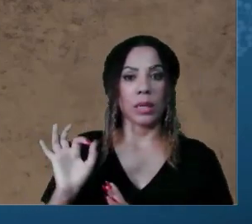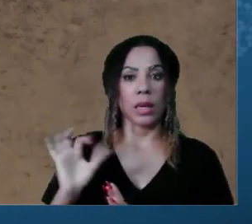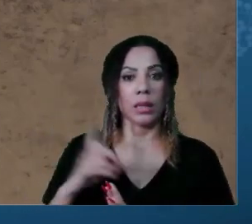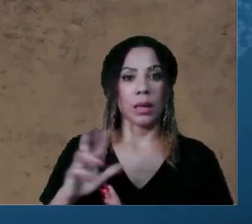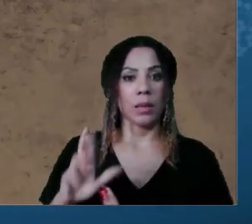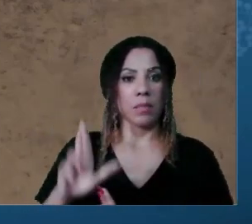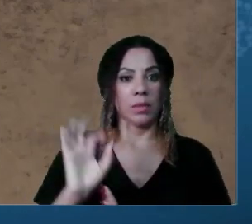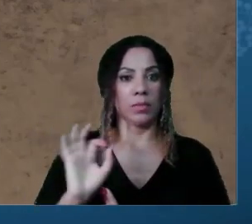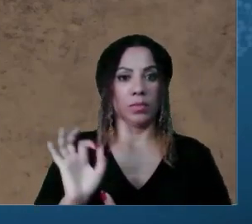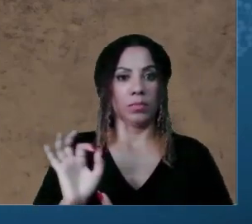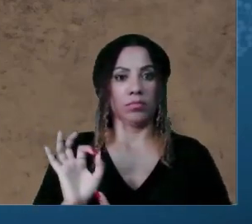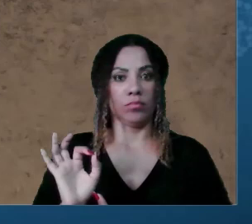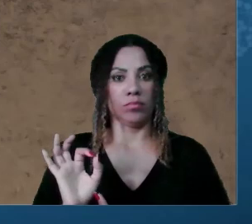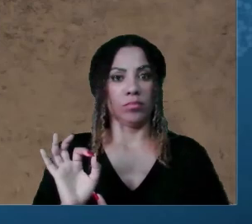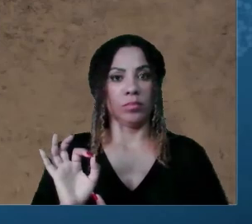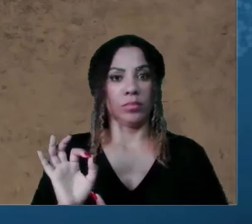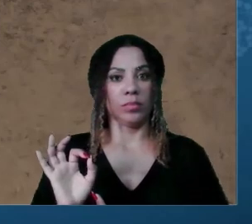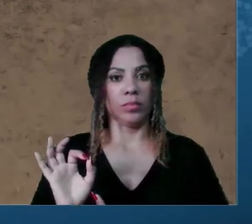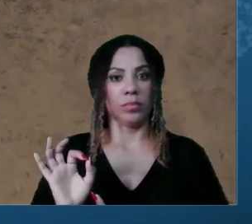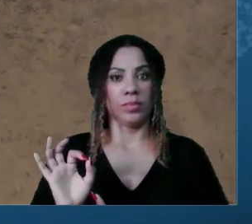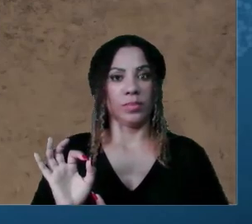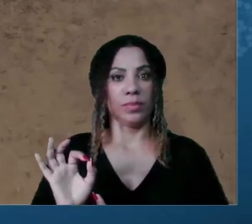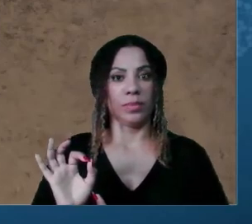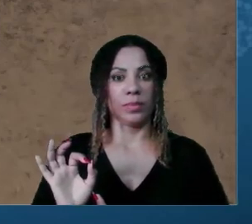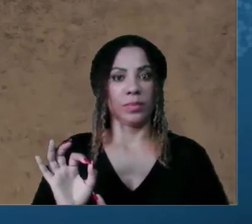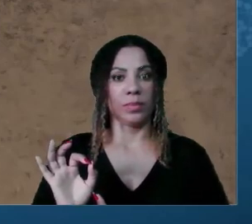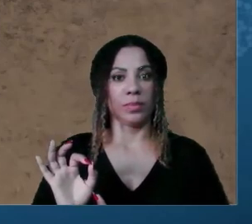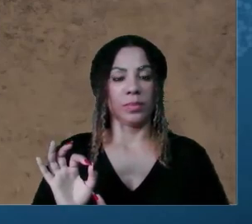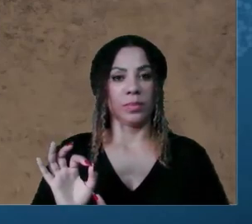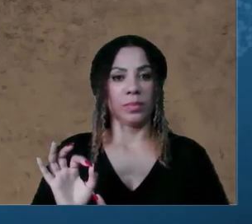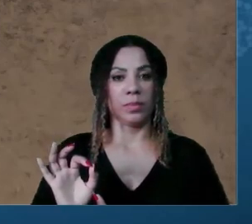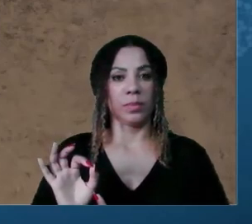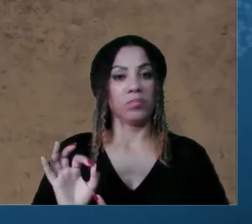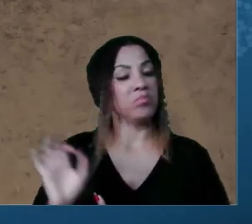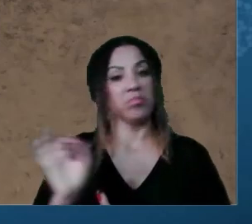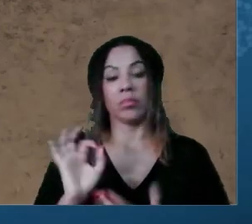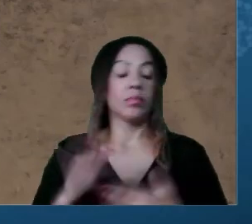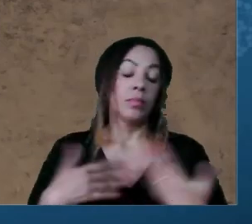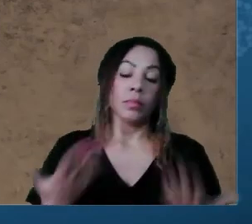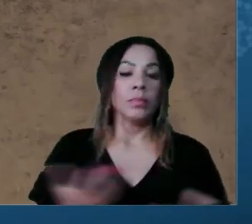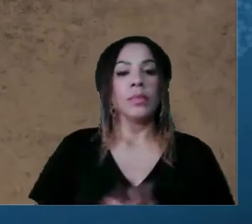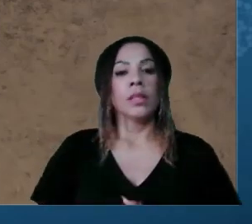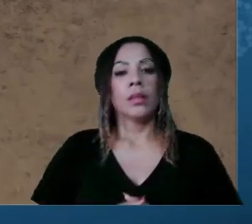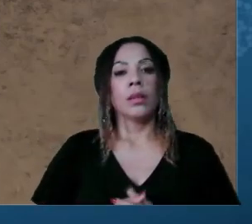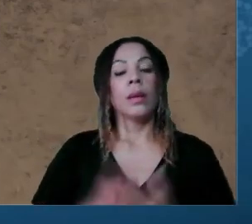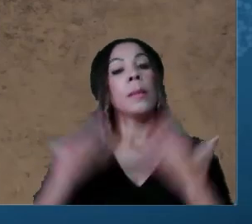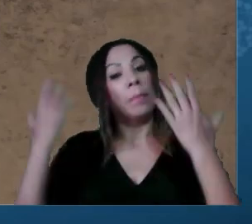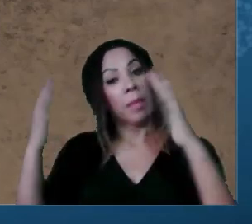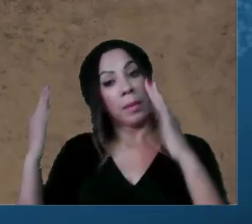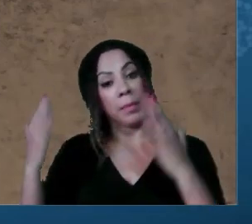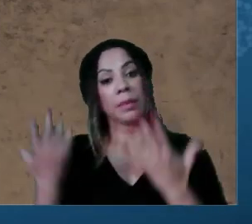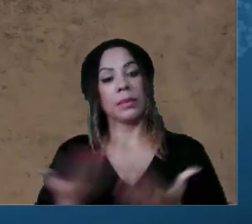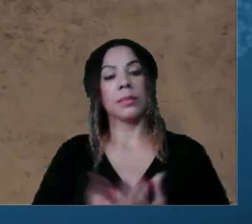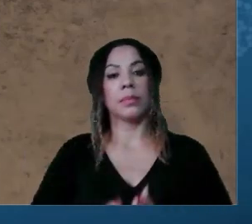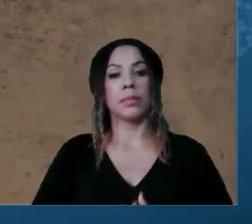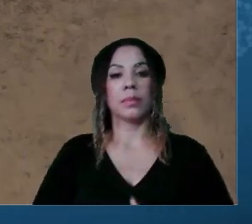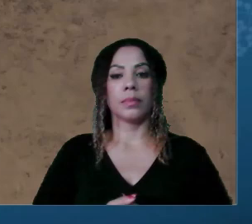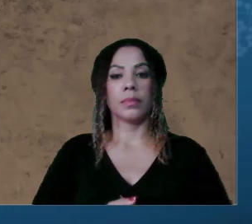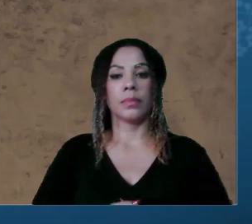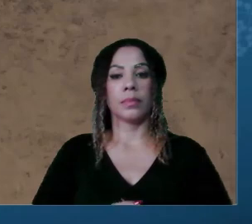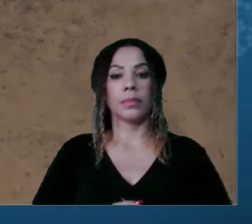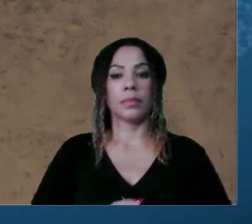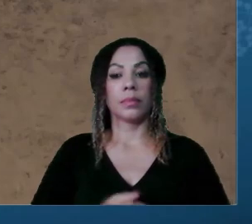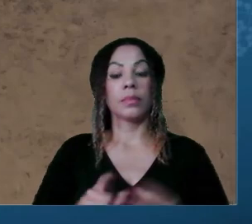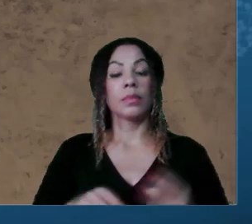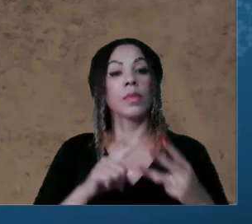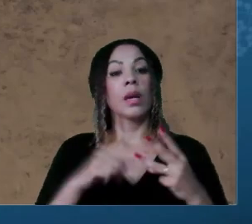não vou... Não, bom. Parabéns. O terceiro